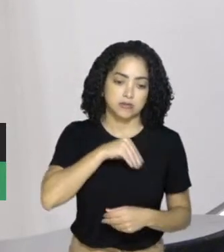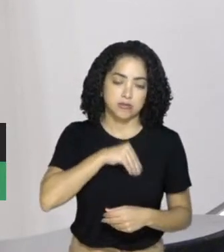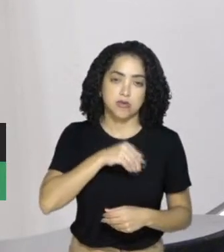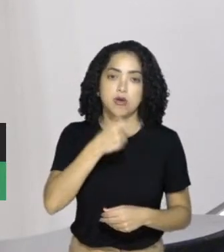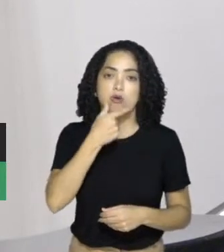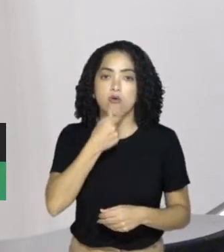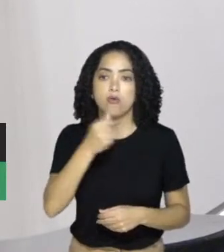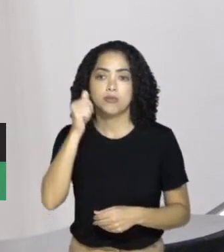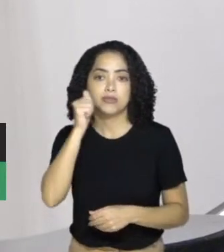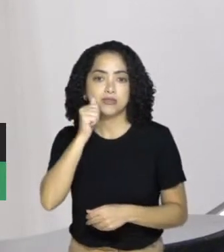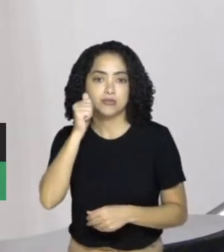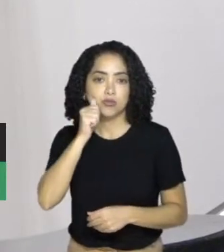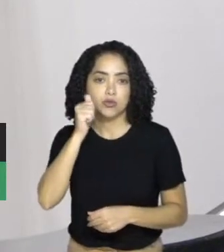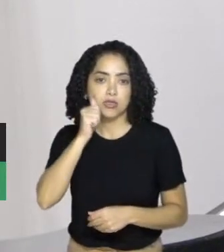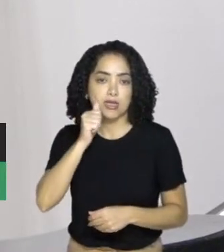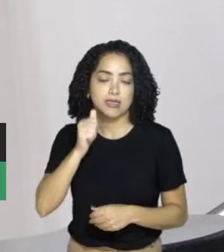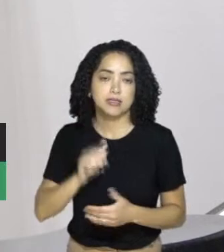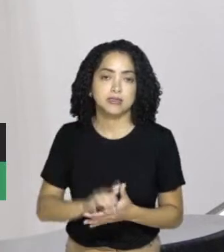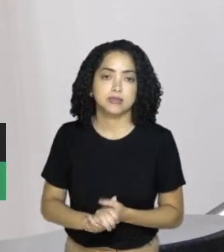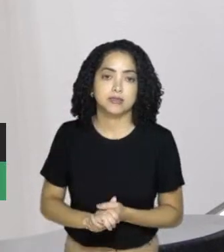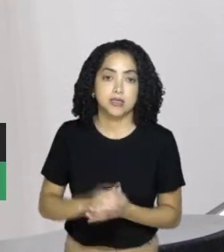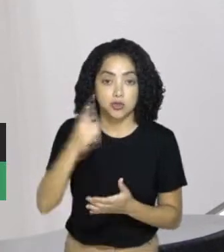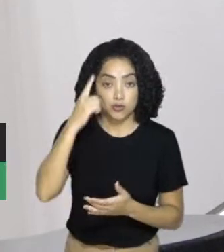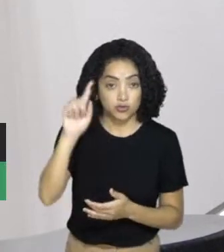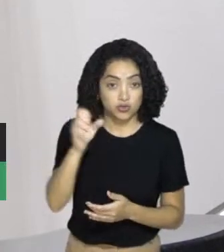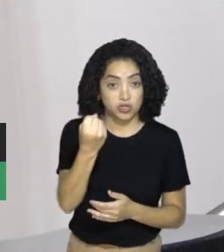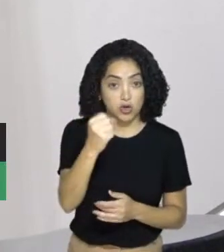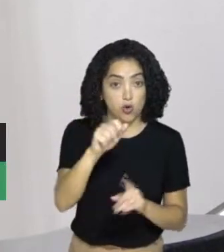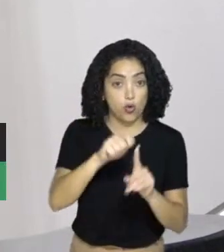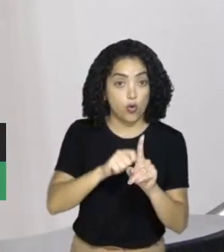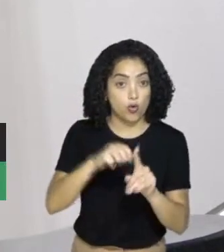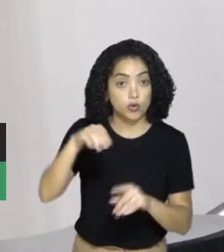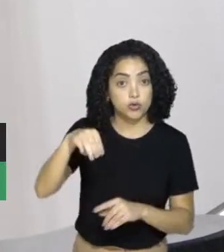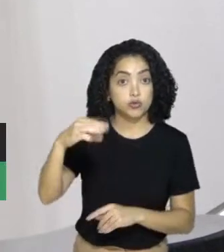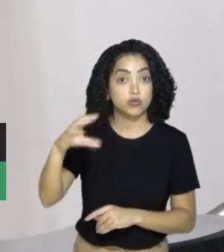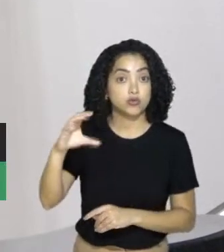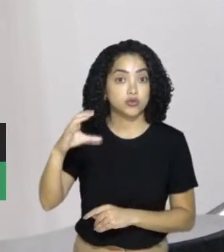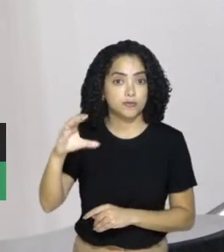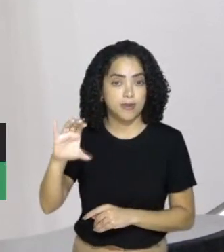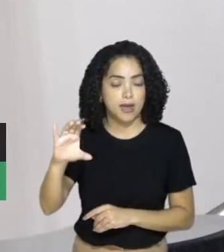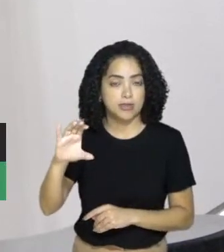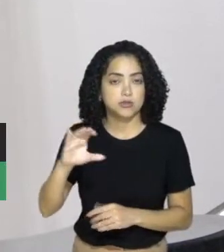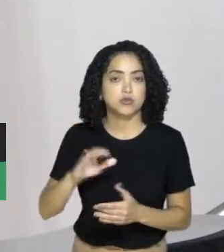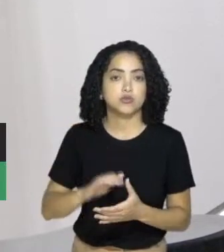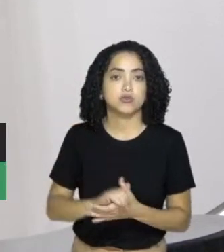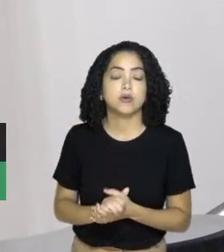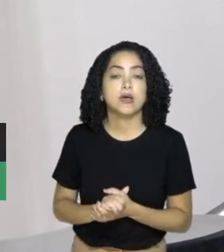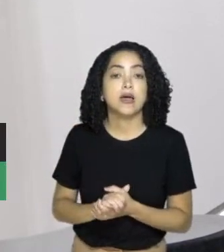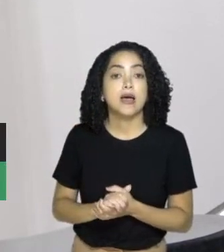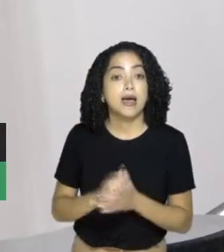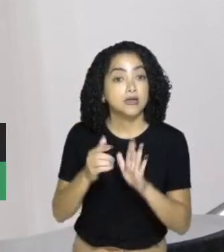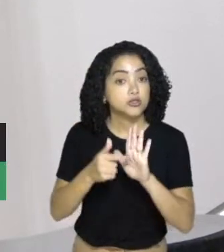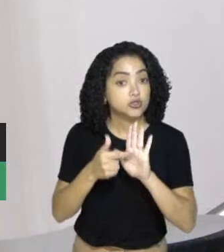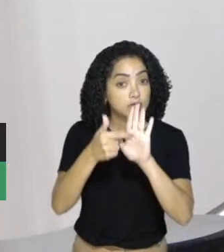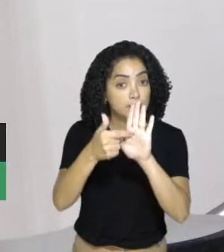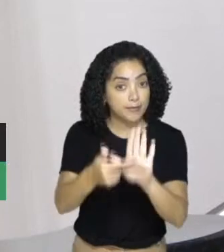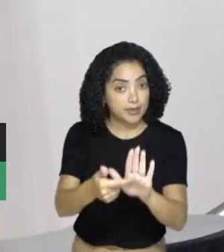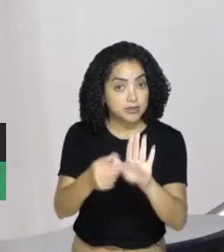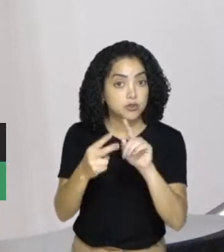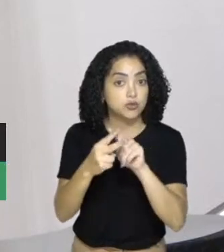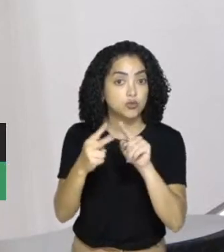mulheres. No dia 8 de março, alinhada ao presidente Lula, nós apresentamos duas